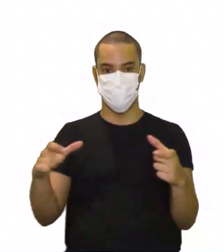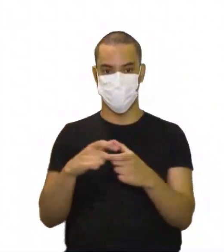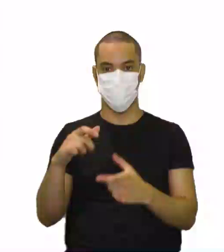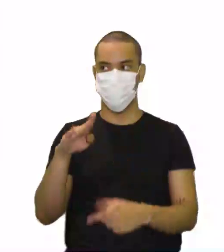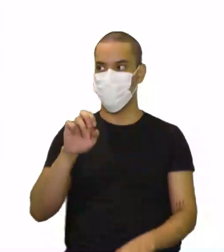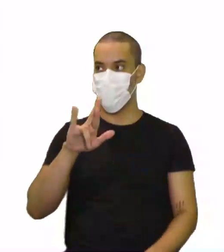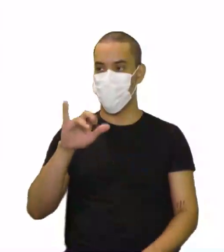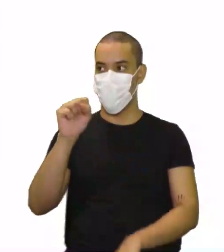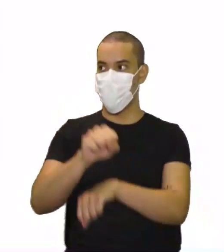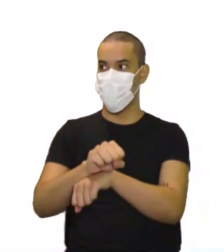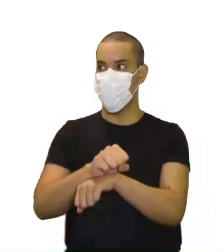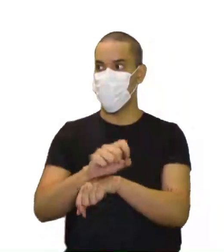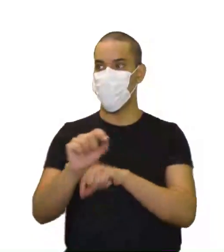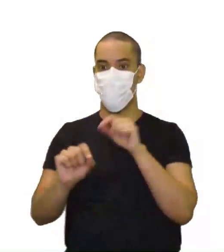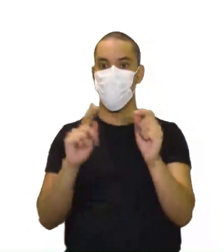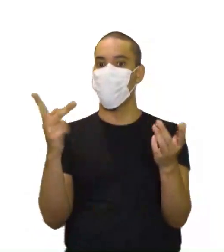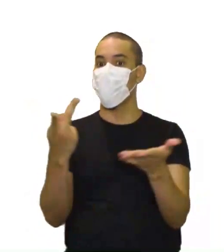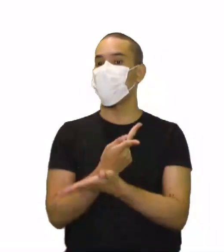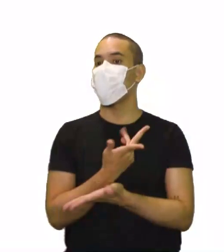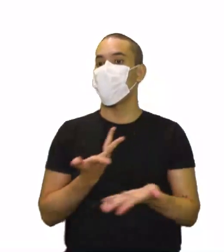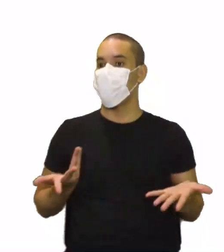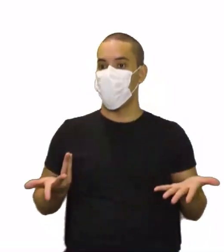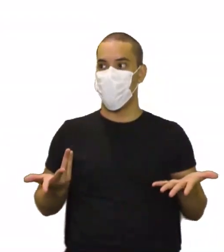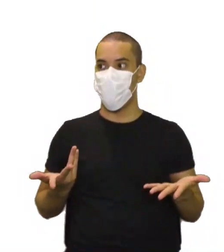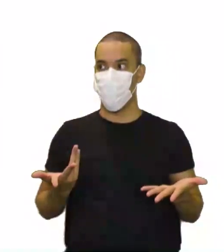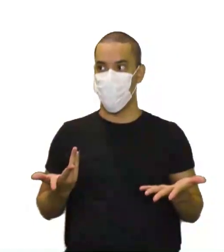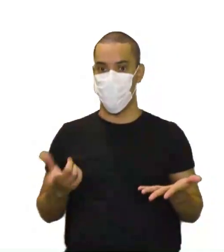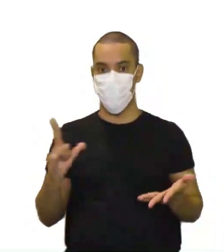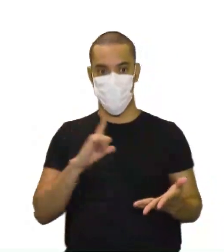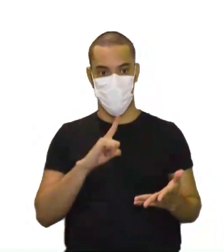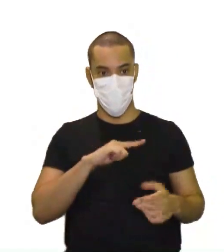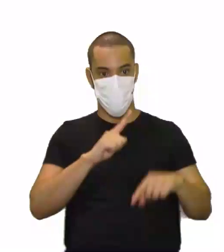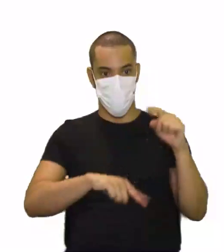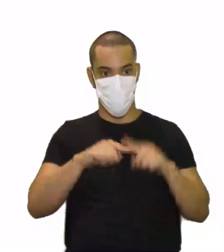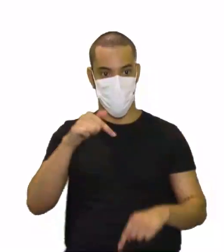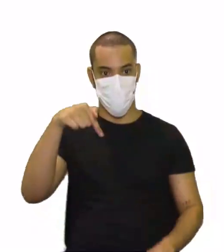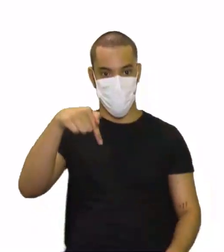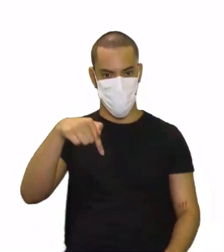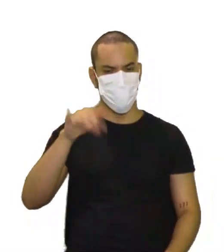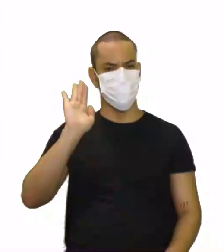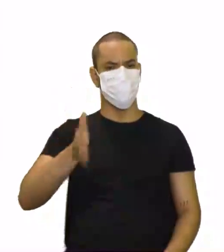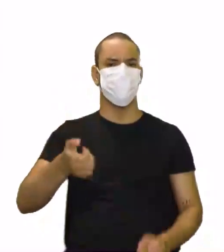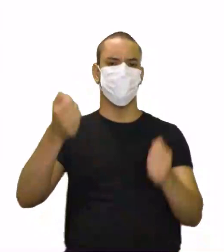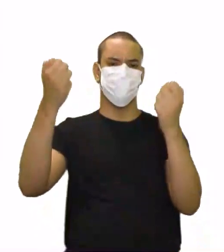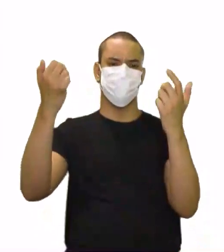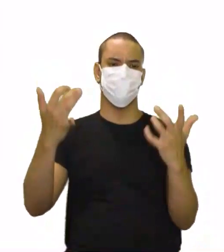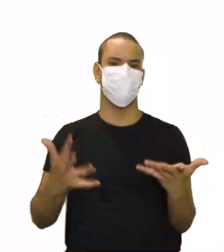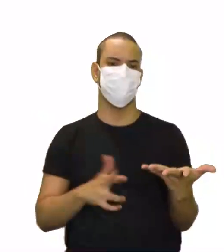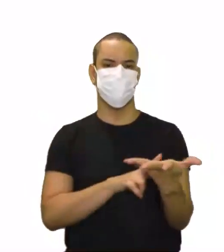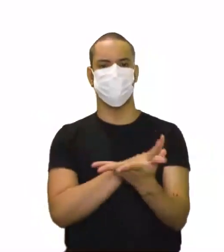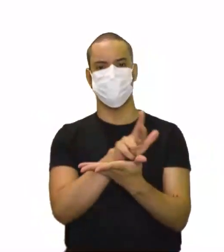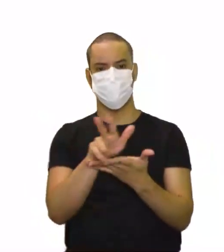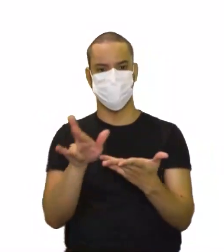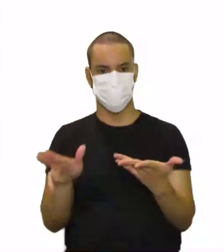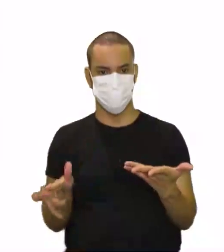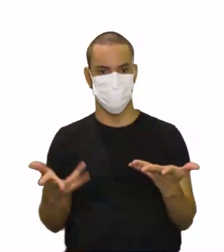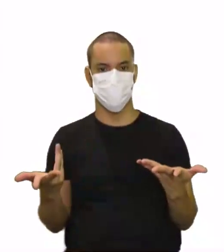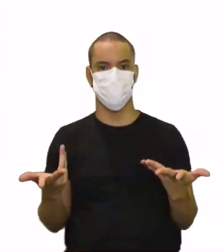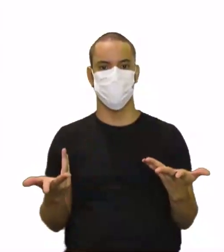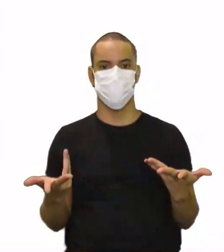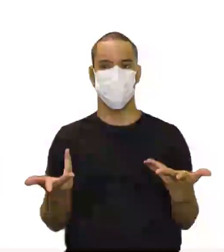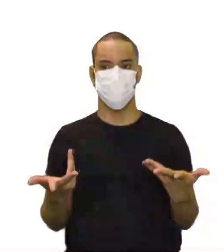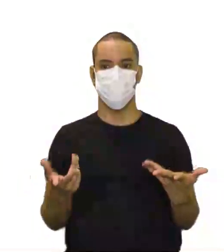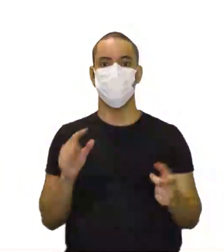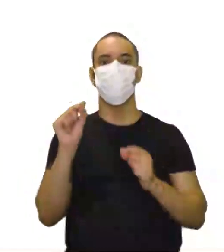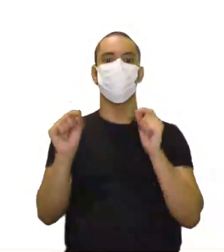para? Vai acontecer o quê? As cargas, aqui eu até falei várias vezes, né? Mas você tem que tomar cuidado. O